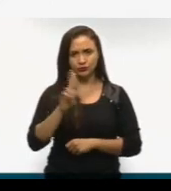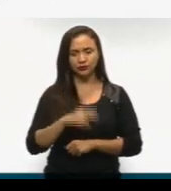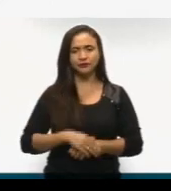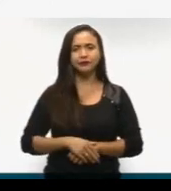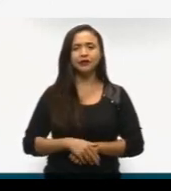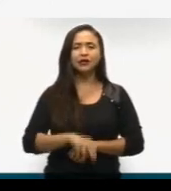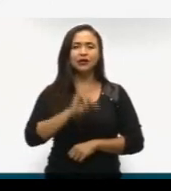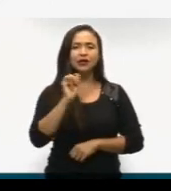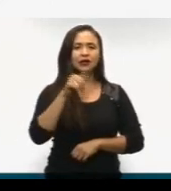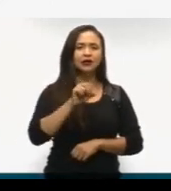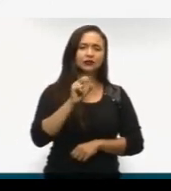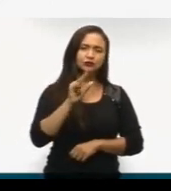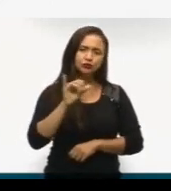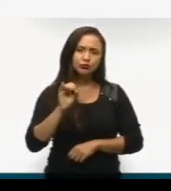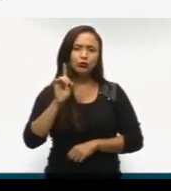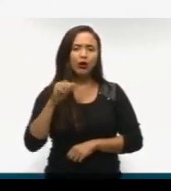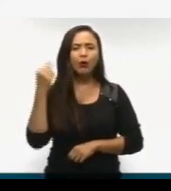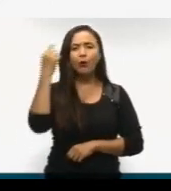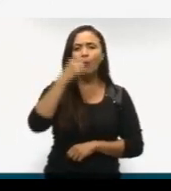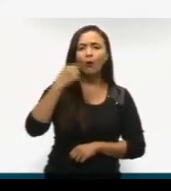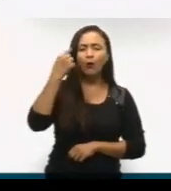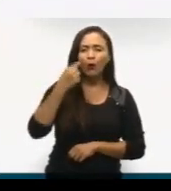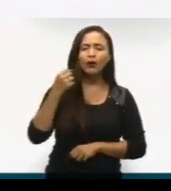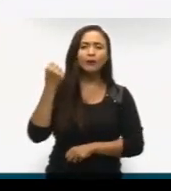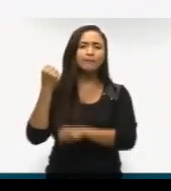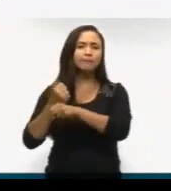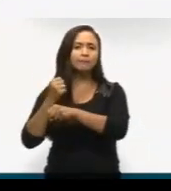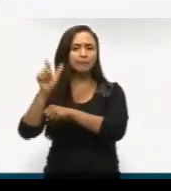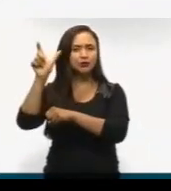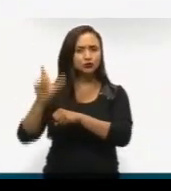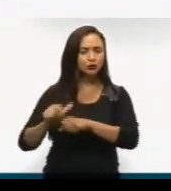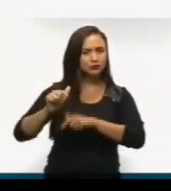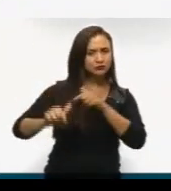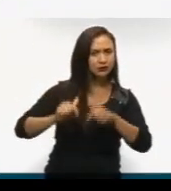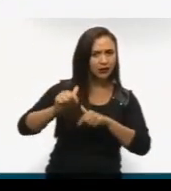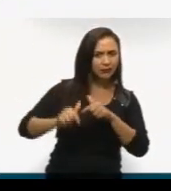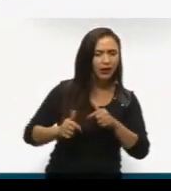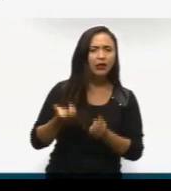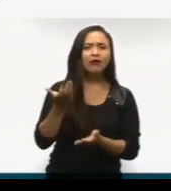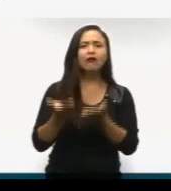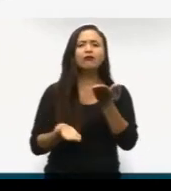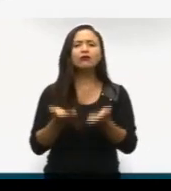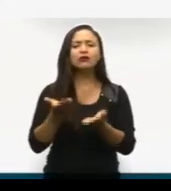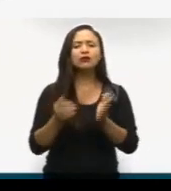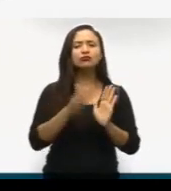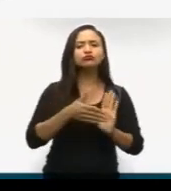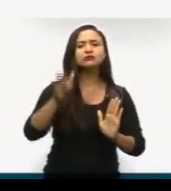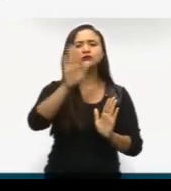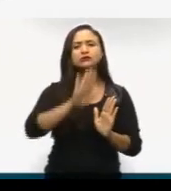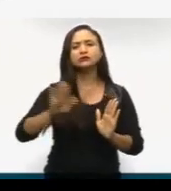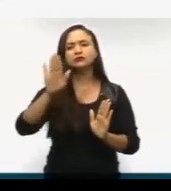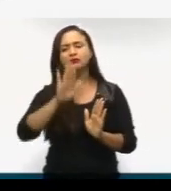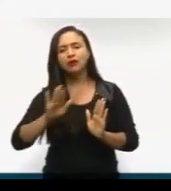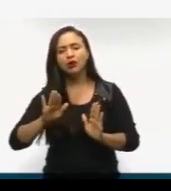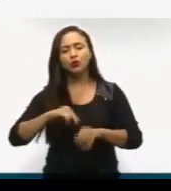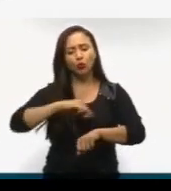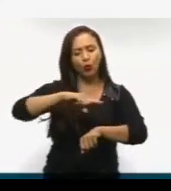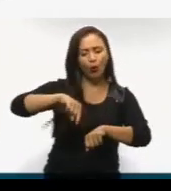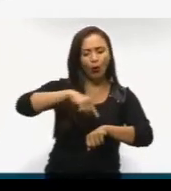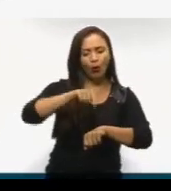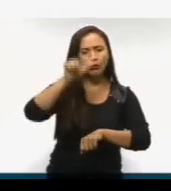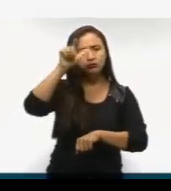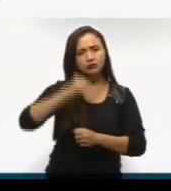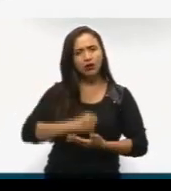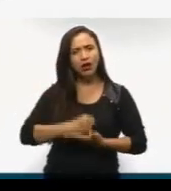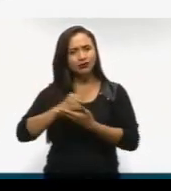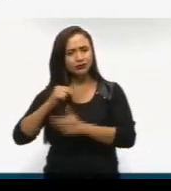a hora do pedreiro, o tijolo, o quilo do cimento, o dia de máquina de terraplanagem, a hora do servente, o metro quadrado